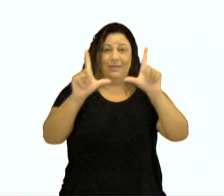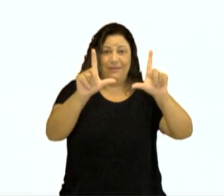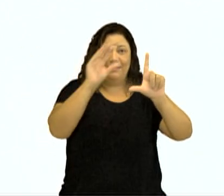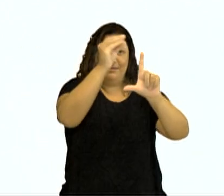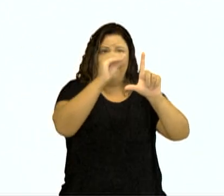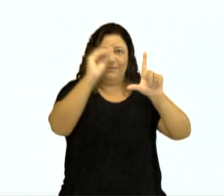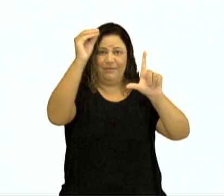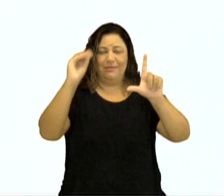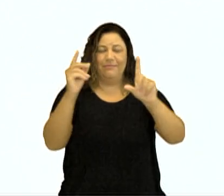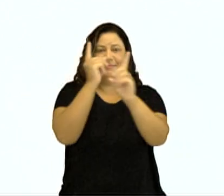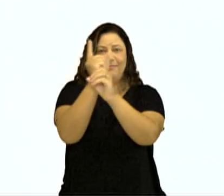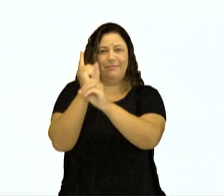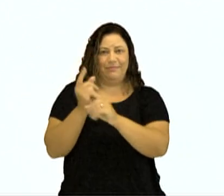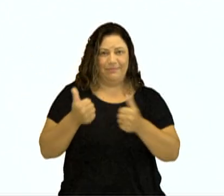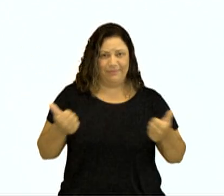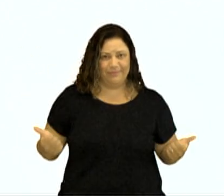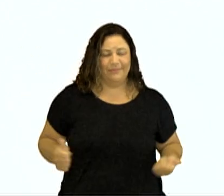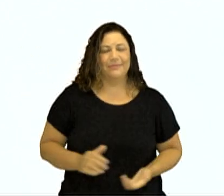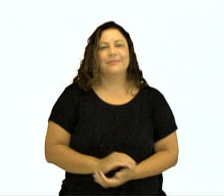com certeza.